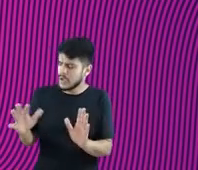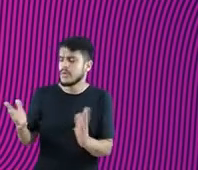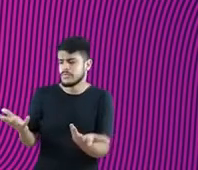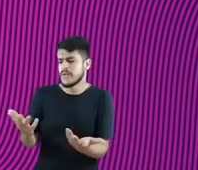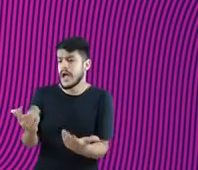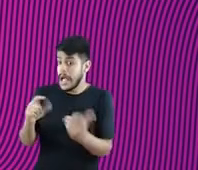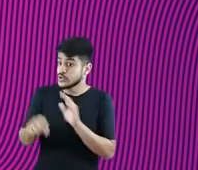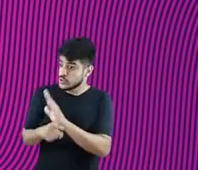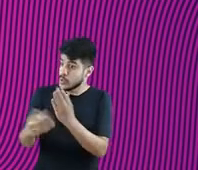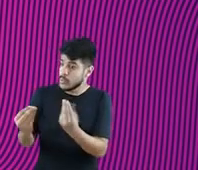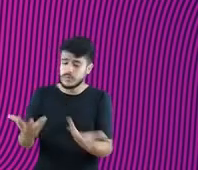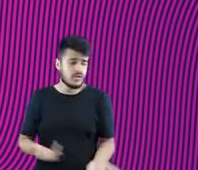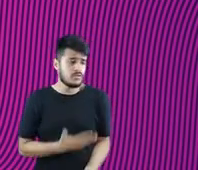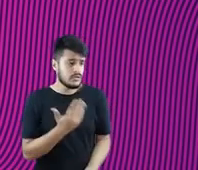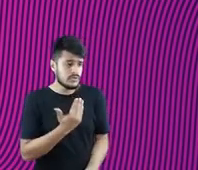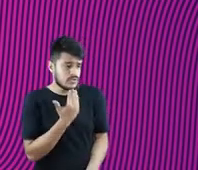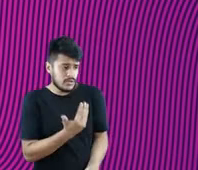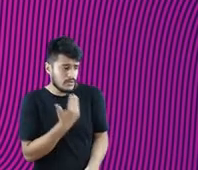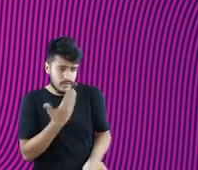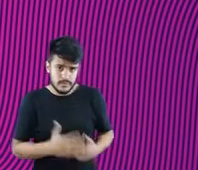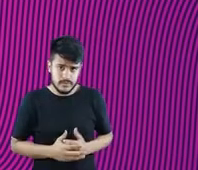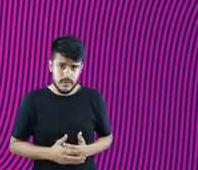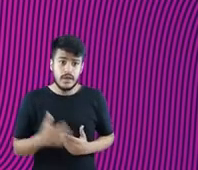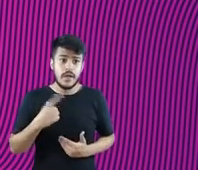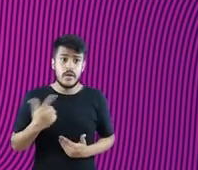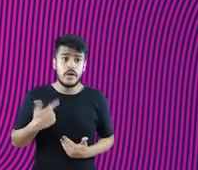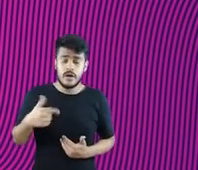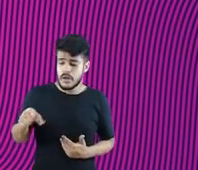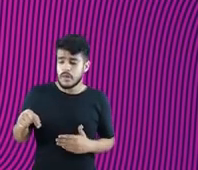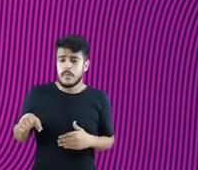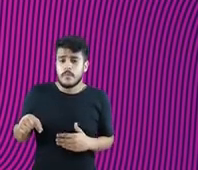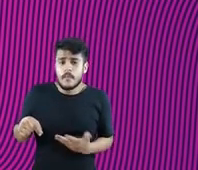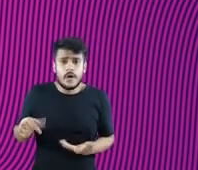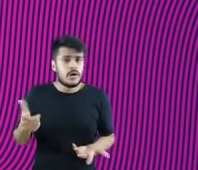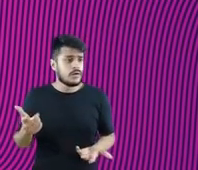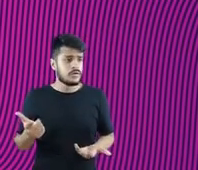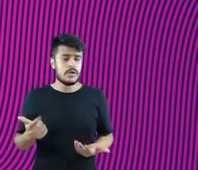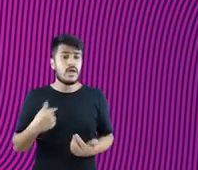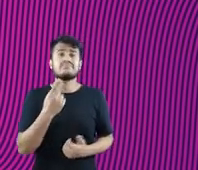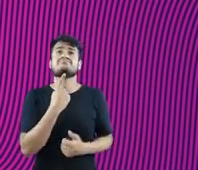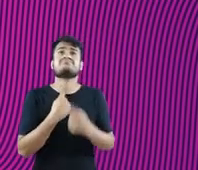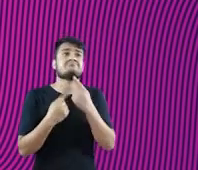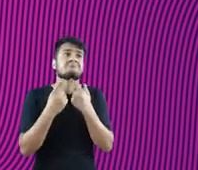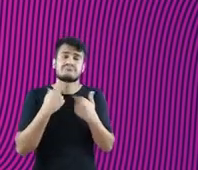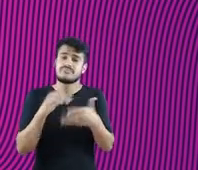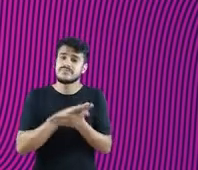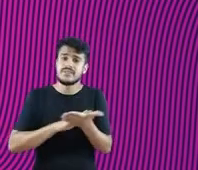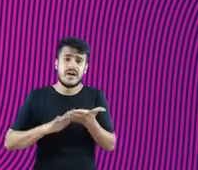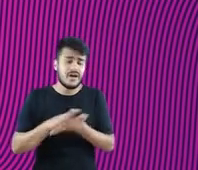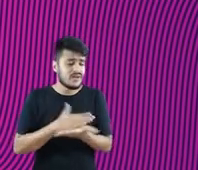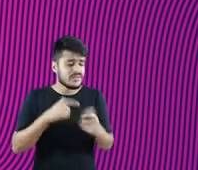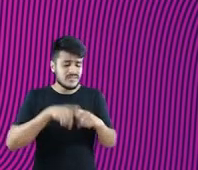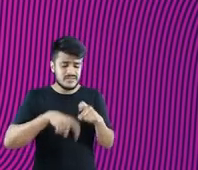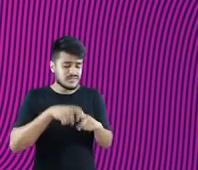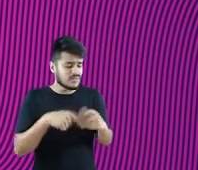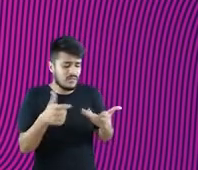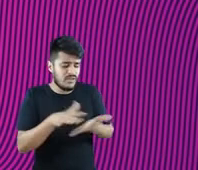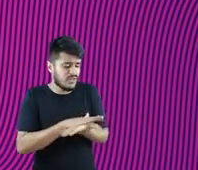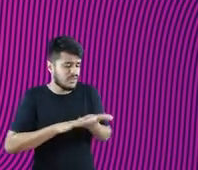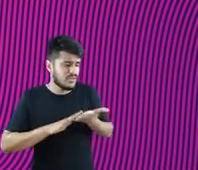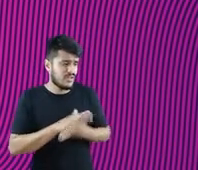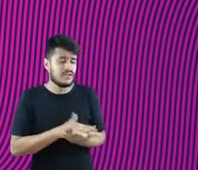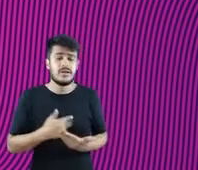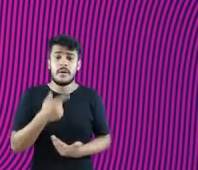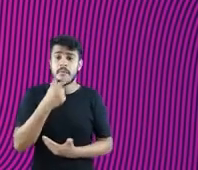falou, não, eu estou ressecada, eu não tenho mais vontade nenhuma de ter sexo. Para mim, o meu marido virou o